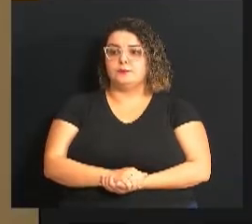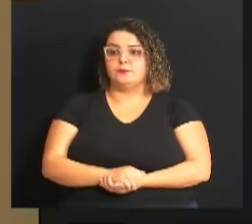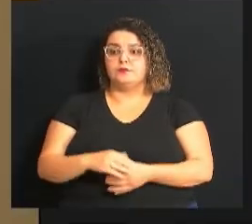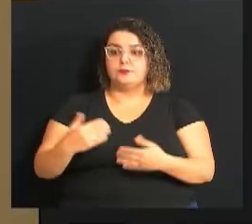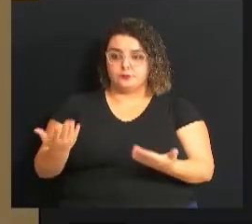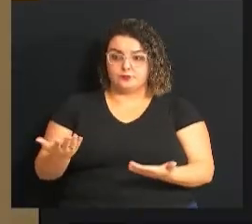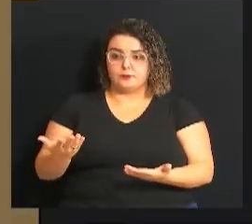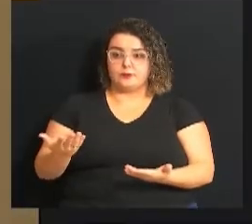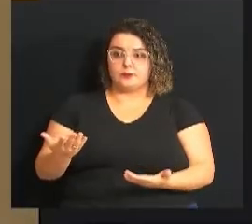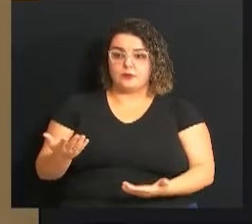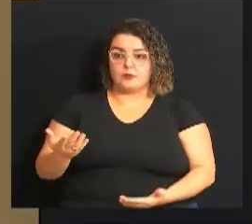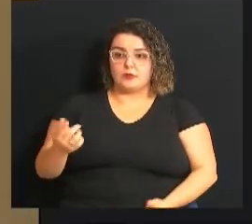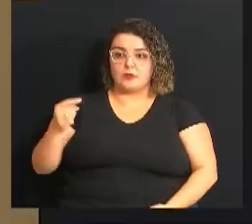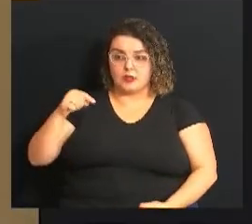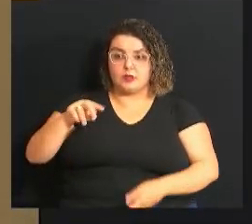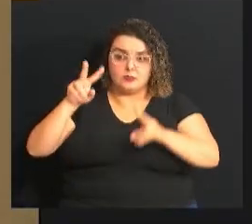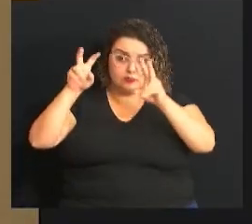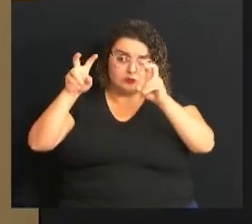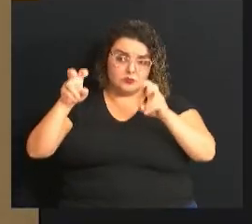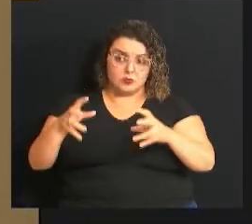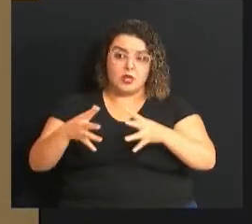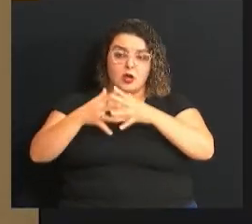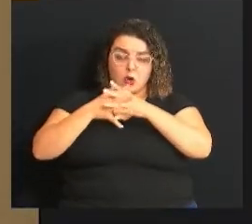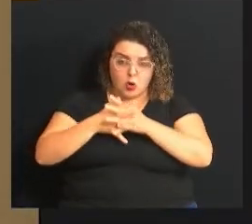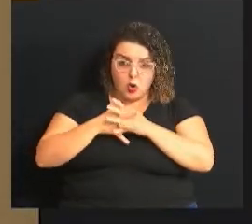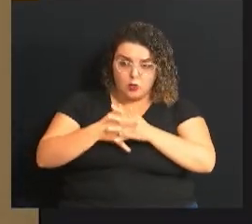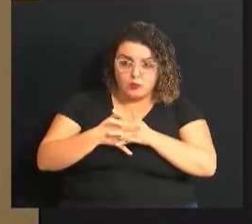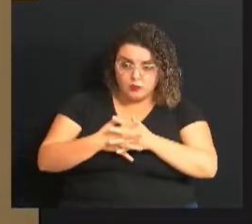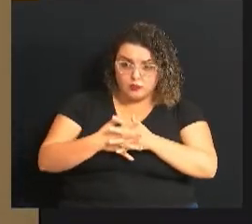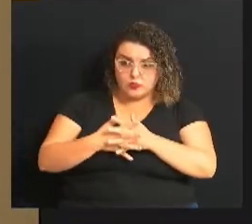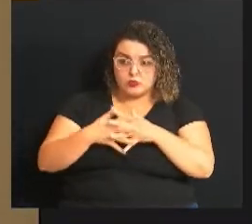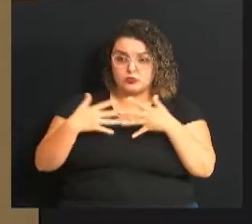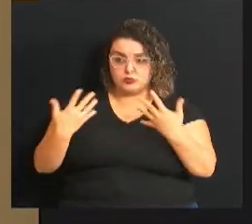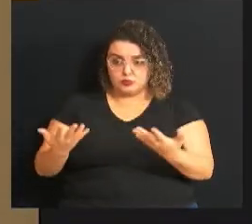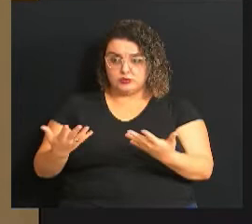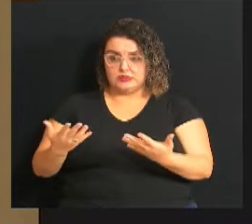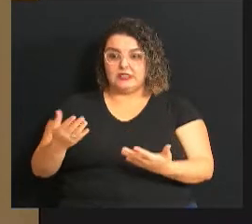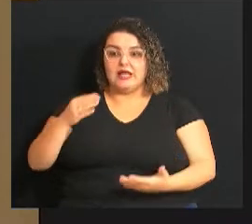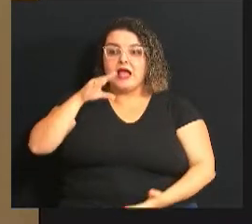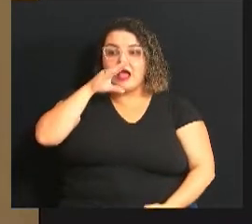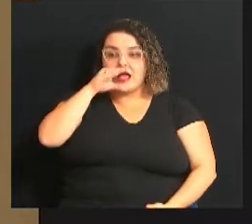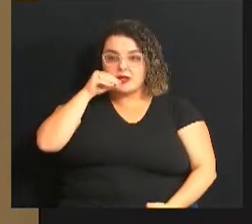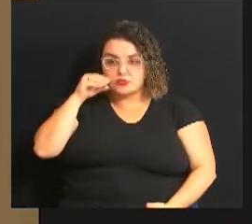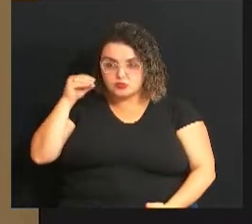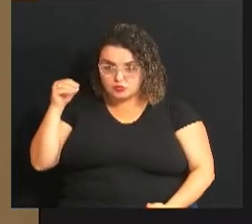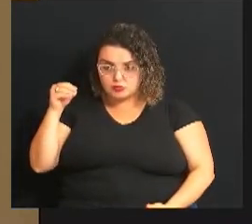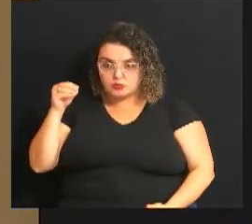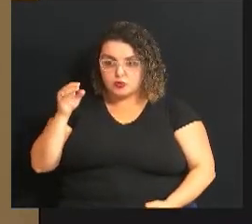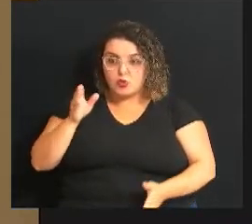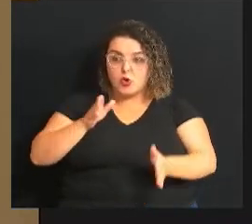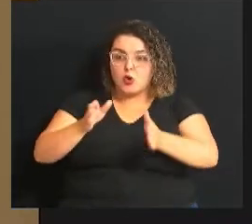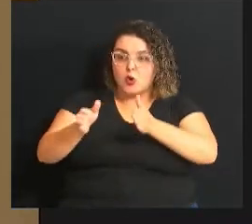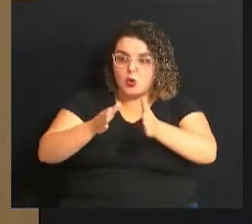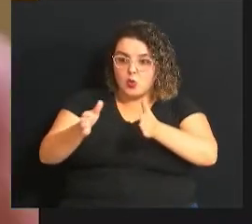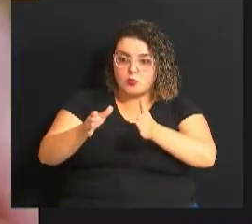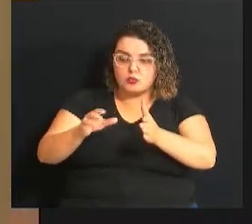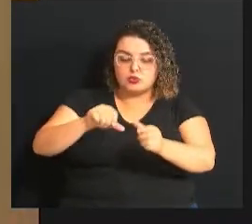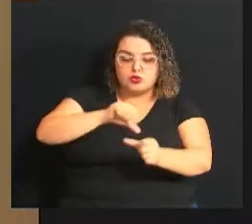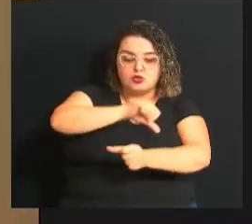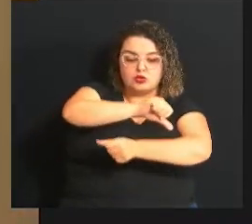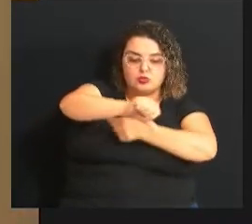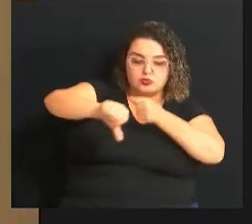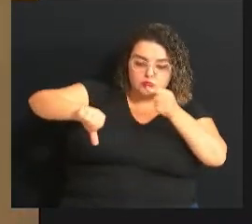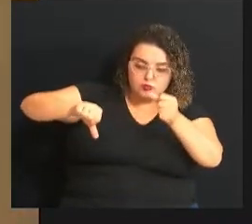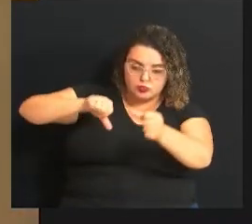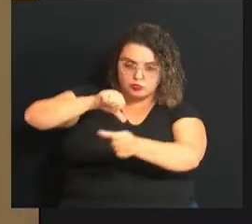assim, aqui tem algumas coisas que as pessoas confundem, né? Então, a adolescência é um período de transição e considera só a